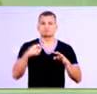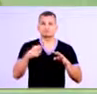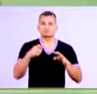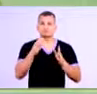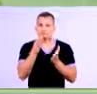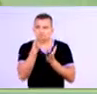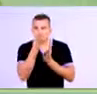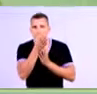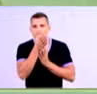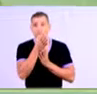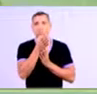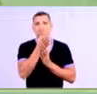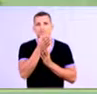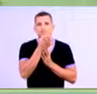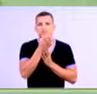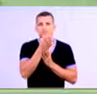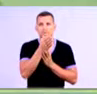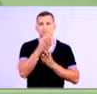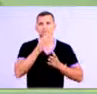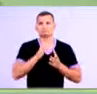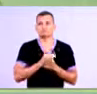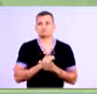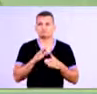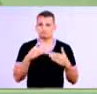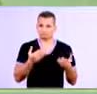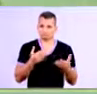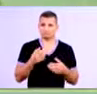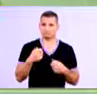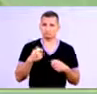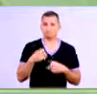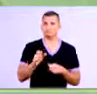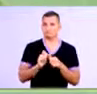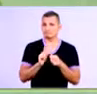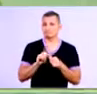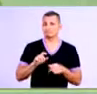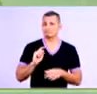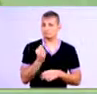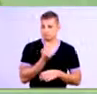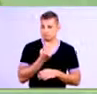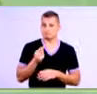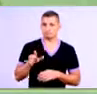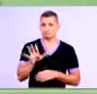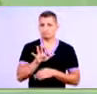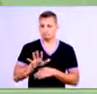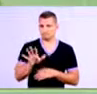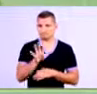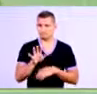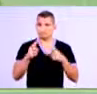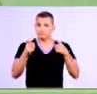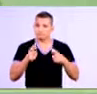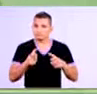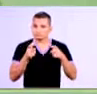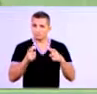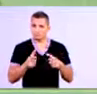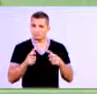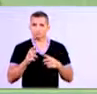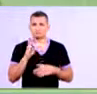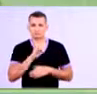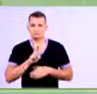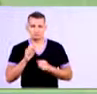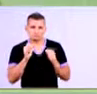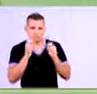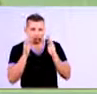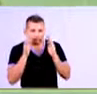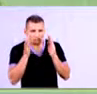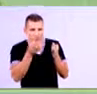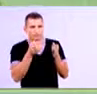dirigida, tá? Então a gente tem que fazer interfaces onde o usuário possa focar